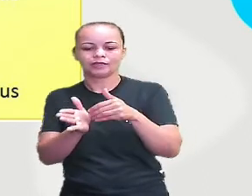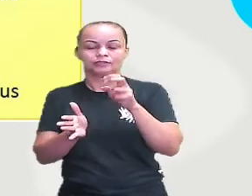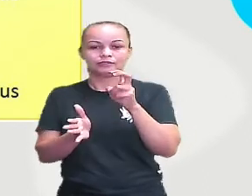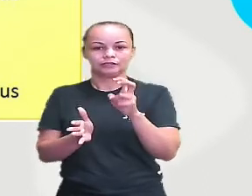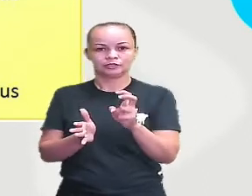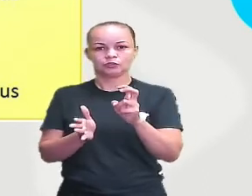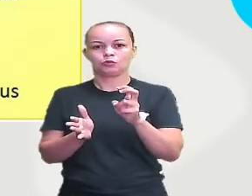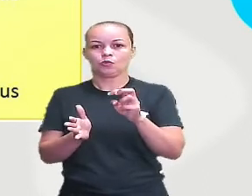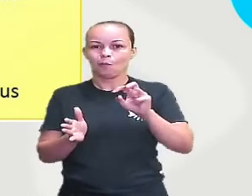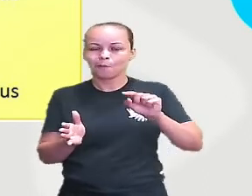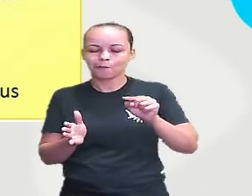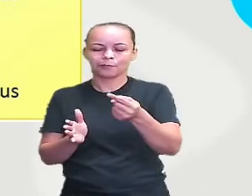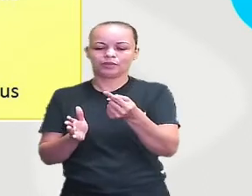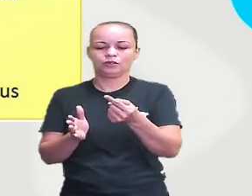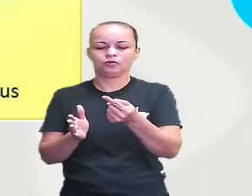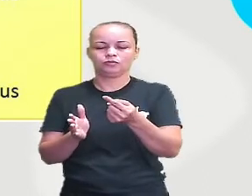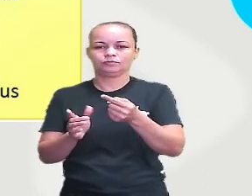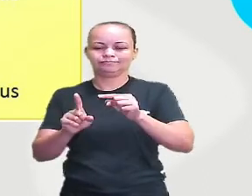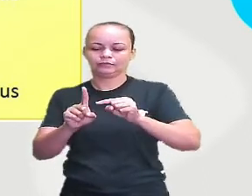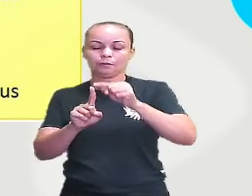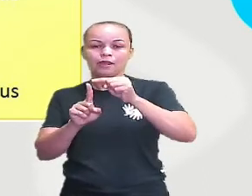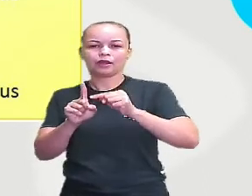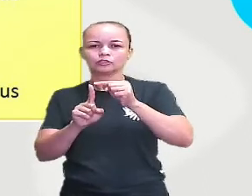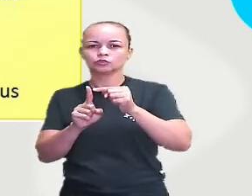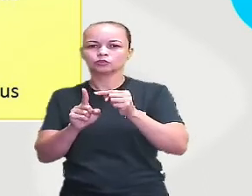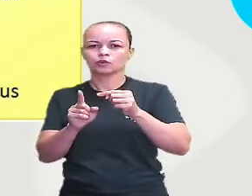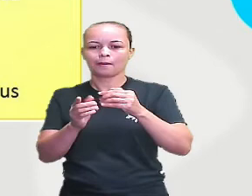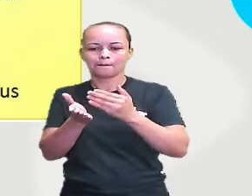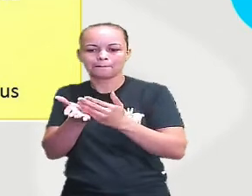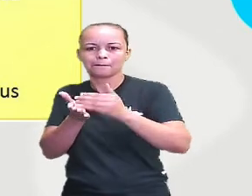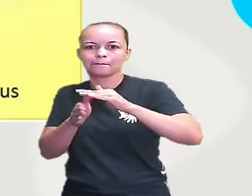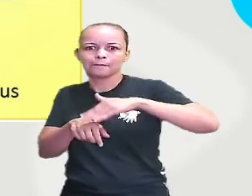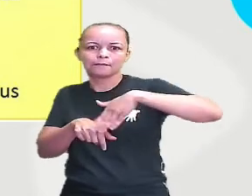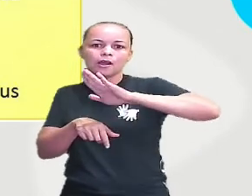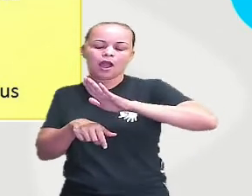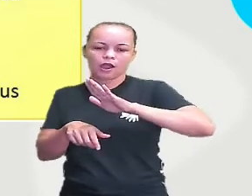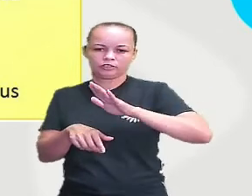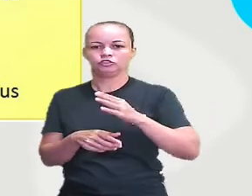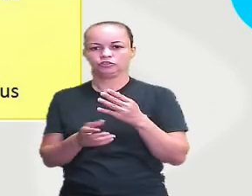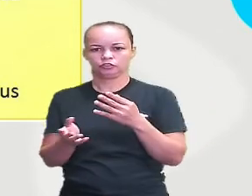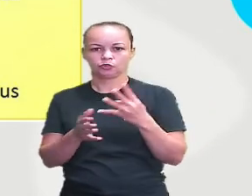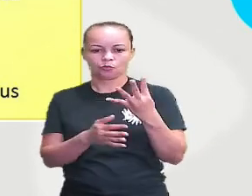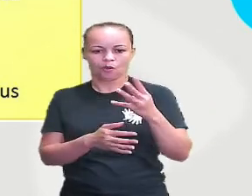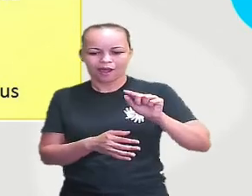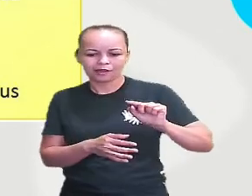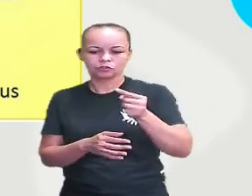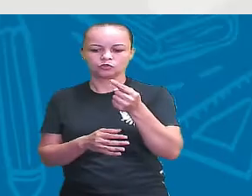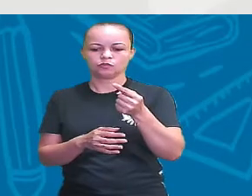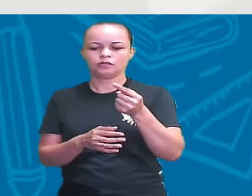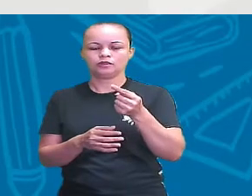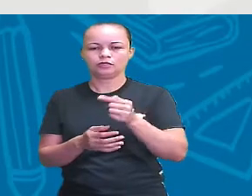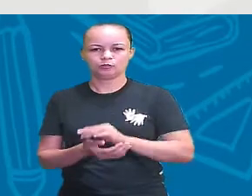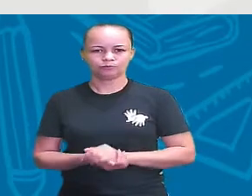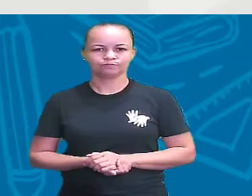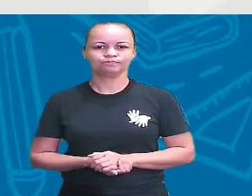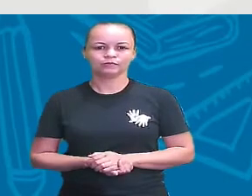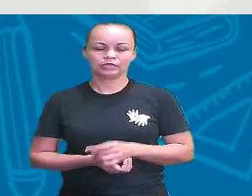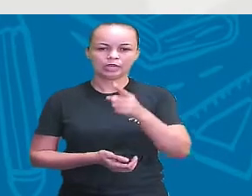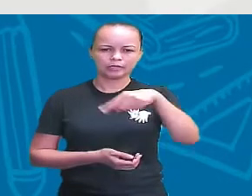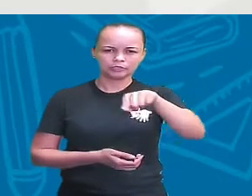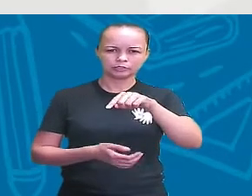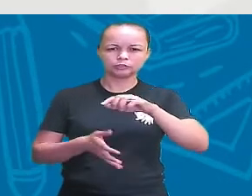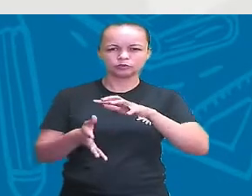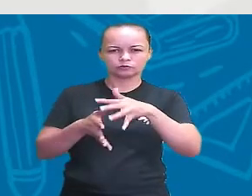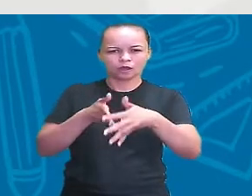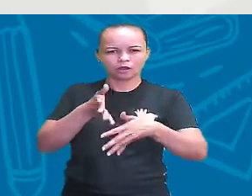temperatura passa dos 4.000 graus Celsius. É isso mesmo que você acabou de ouvir. 4.000 graus